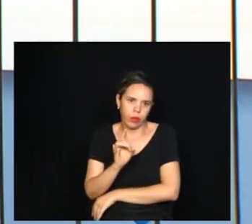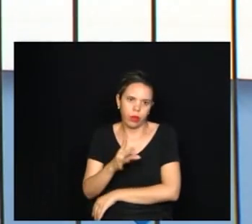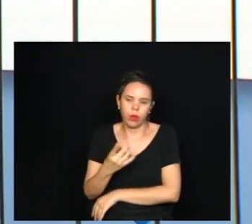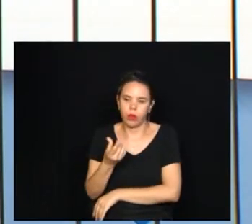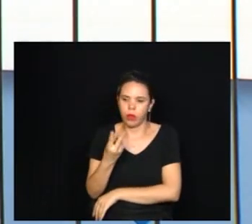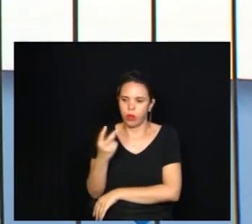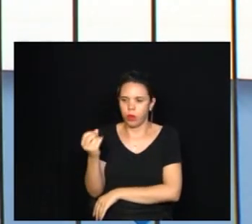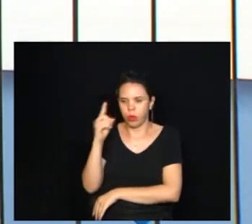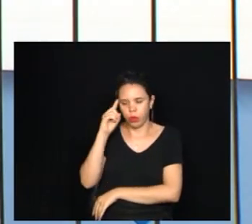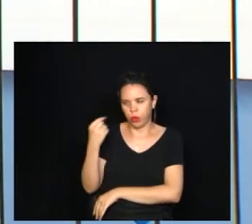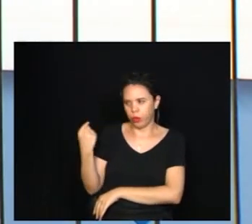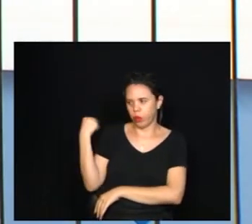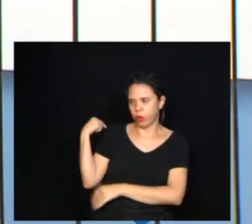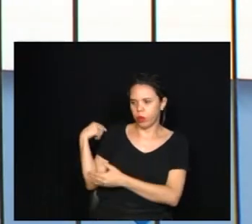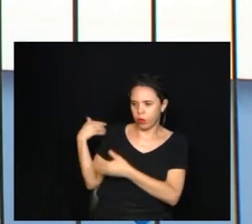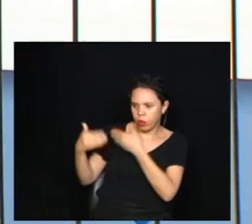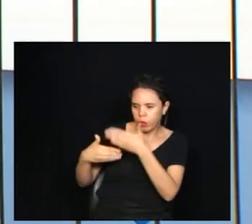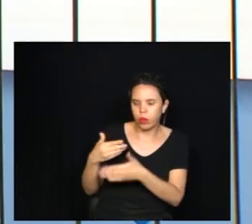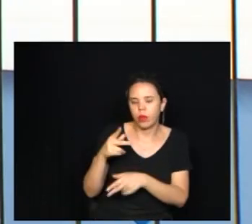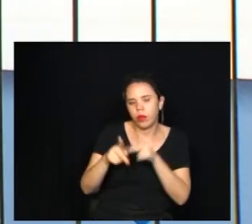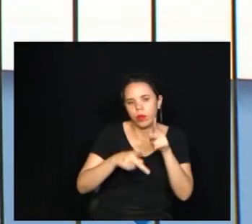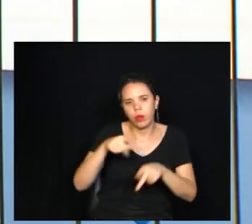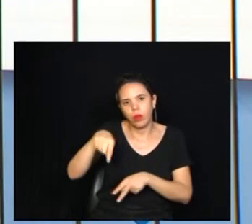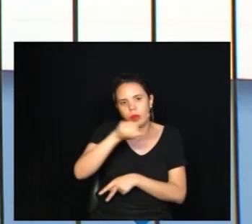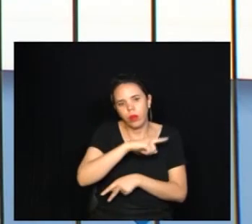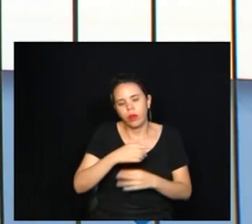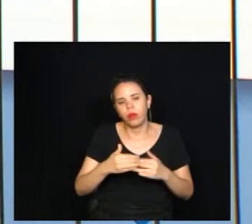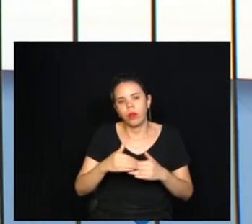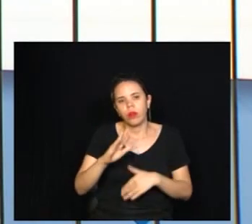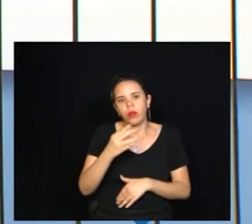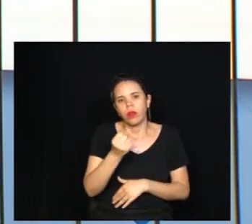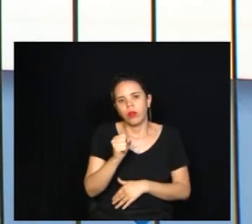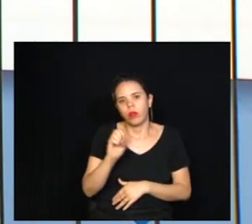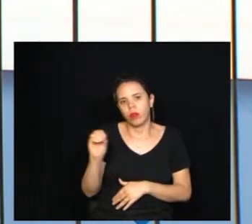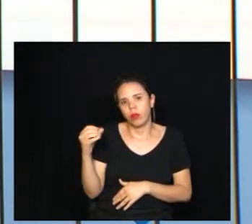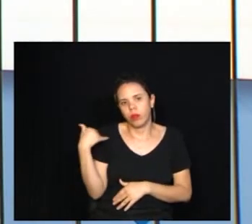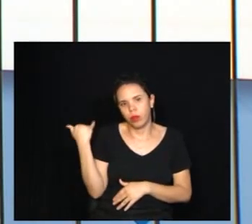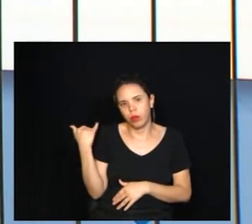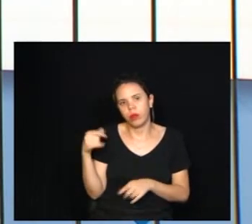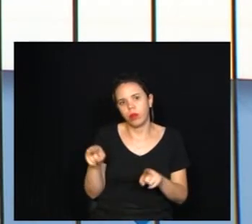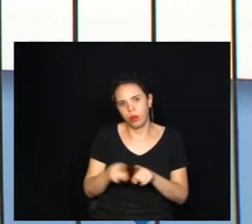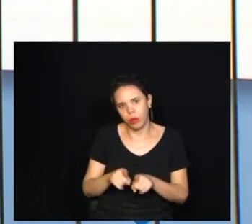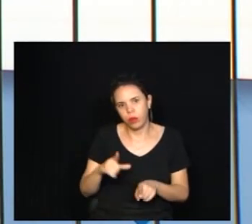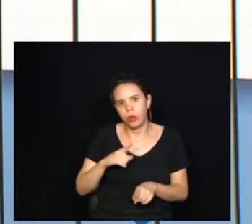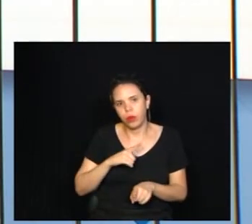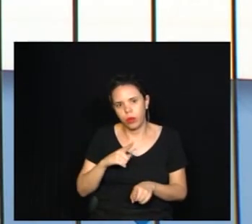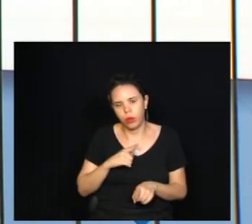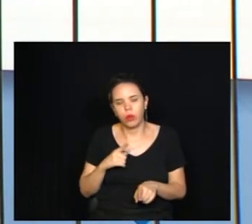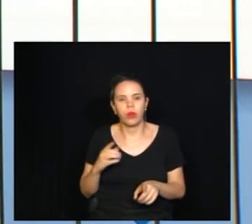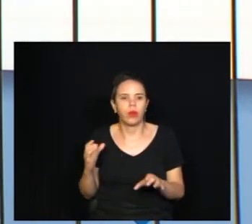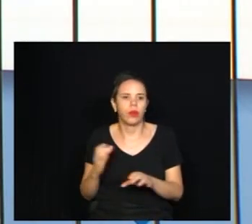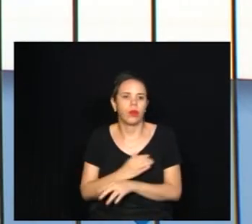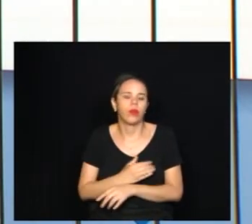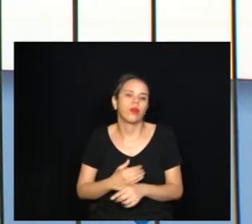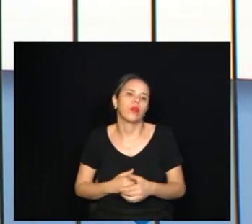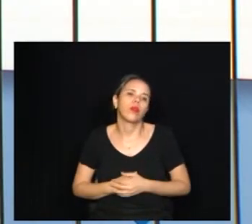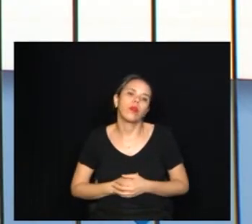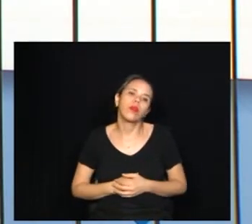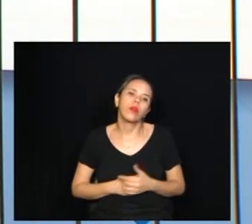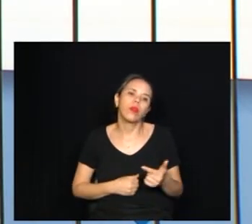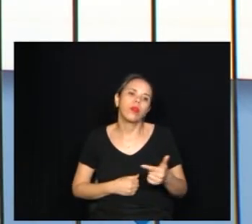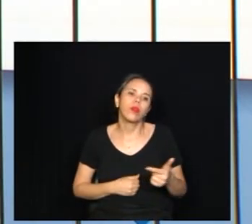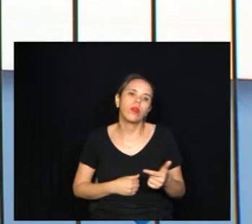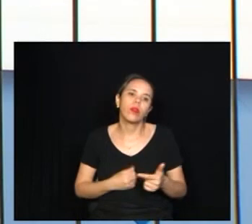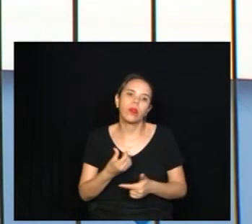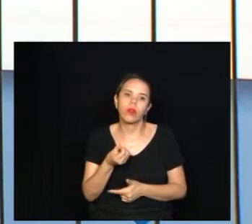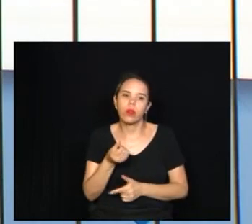menos 28 dias e pessoas a partir de 80 anos que tenham completado a imunização há pelo